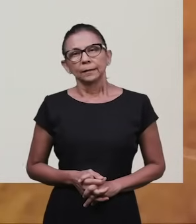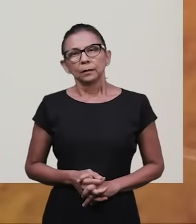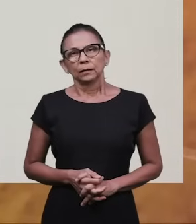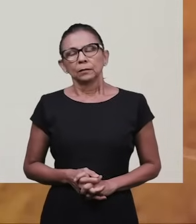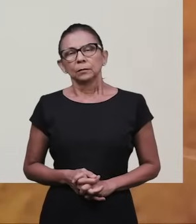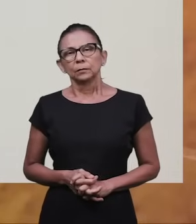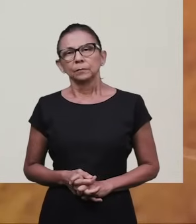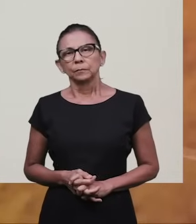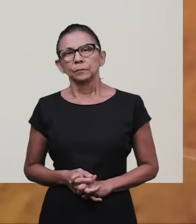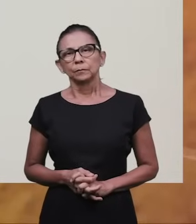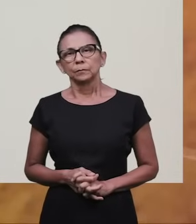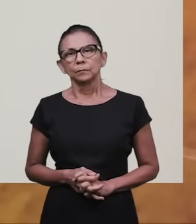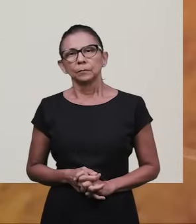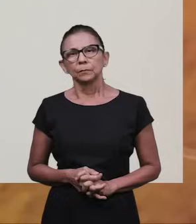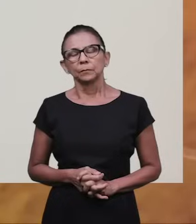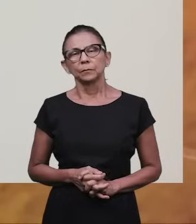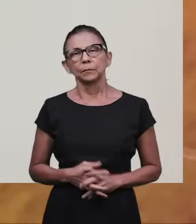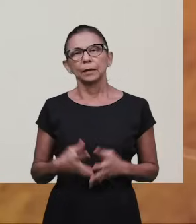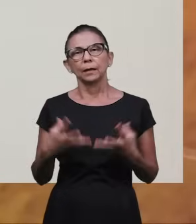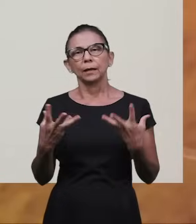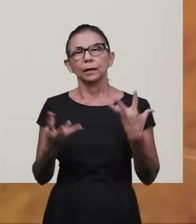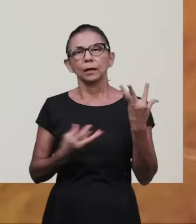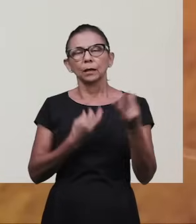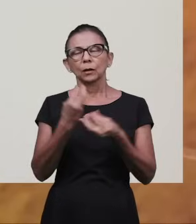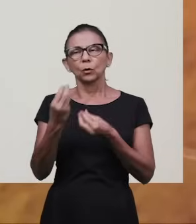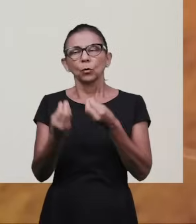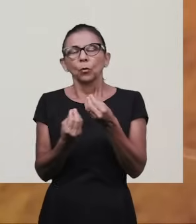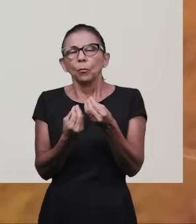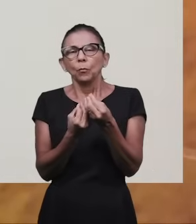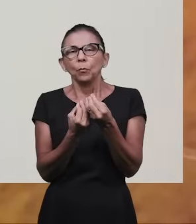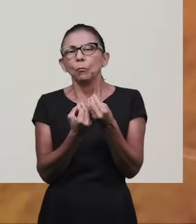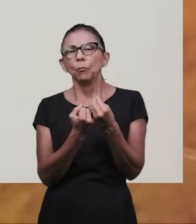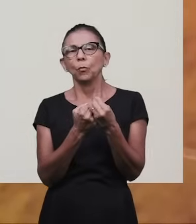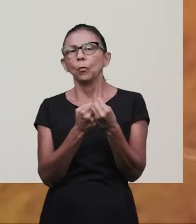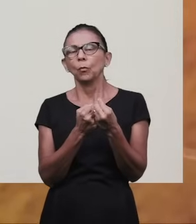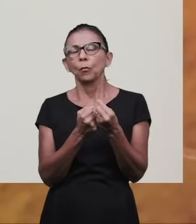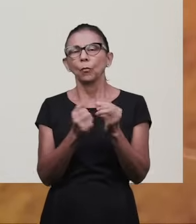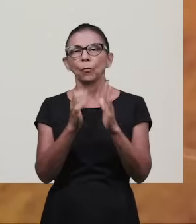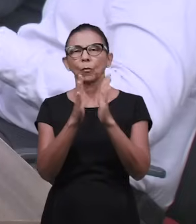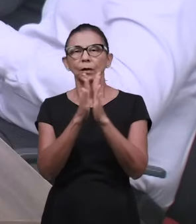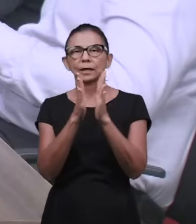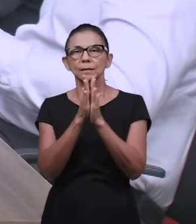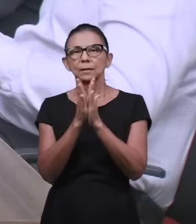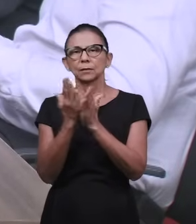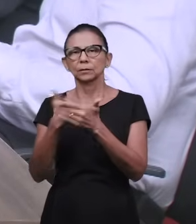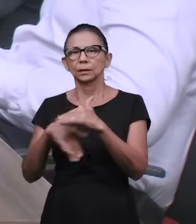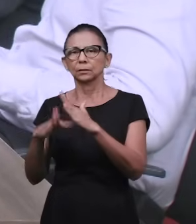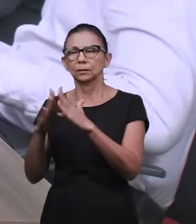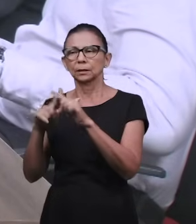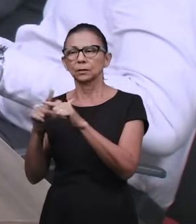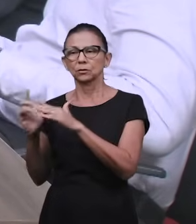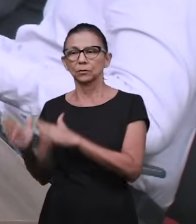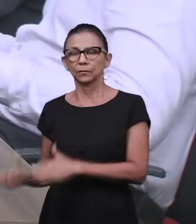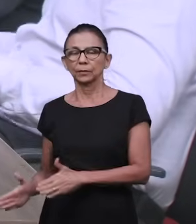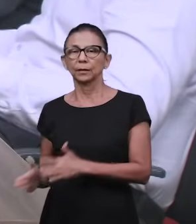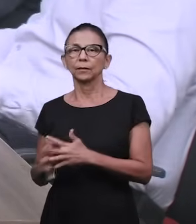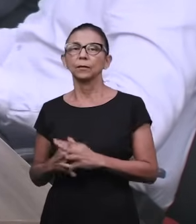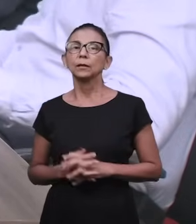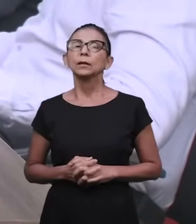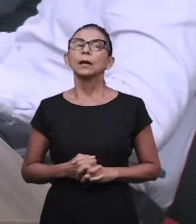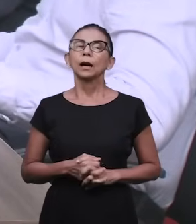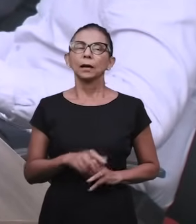oração vivida dentro da Igreja Fiel. A paz do Senhor Jesus. Muito bem, não é? Essa pergunta é interessante